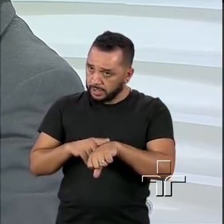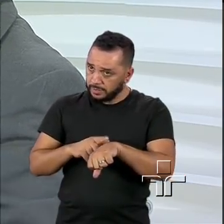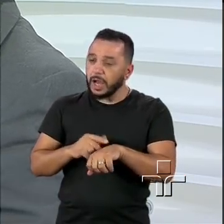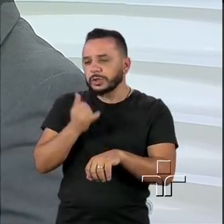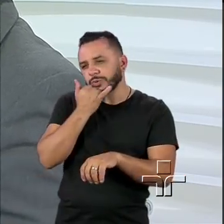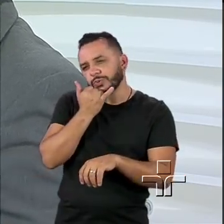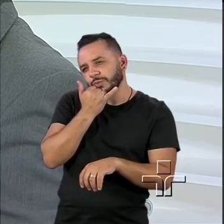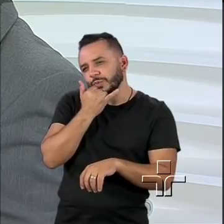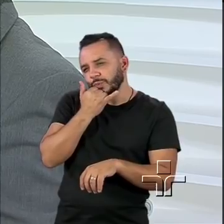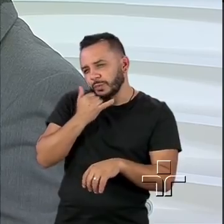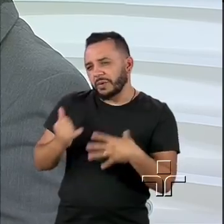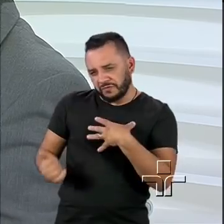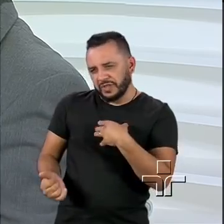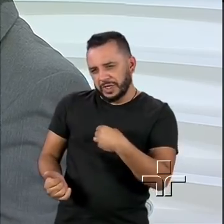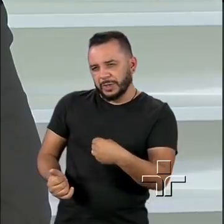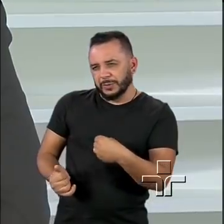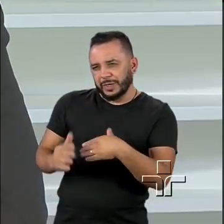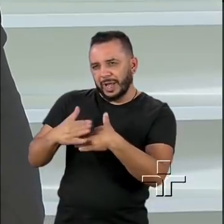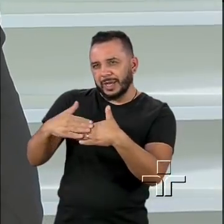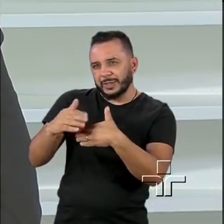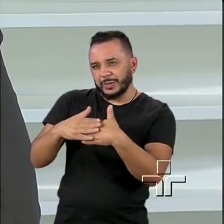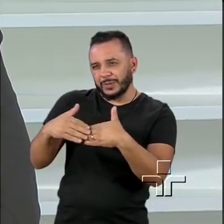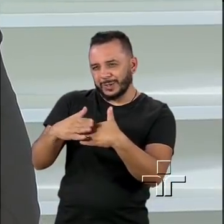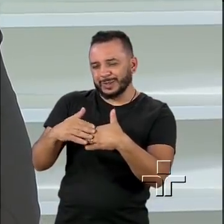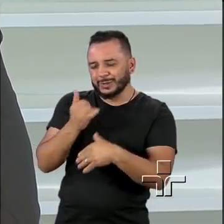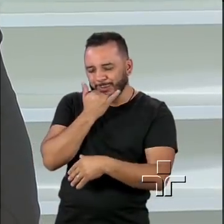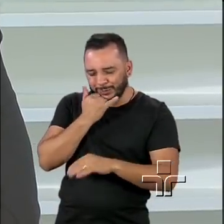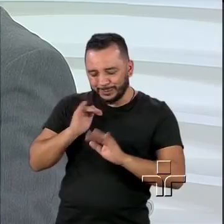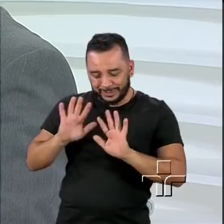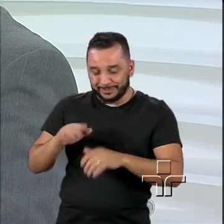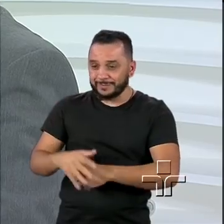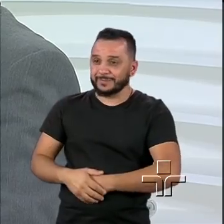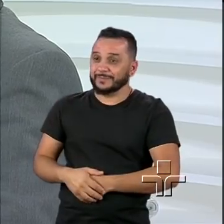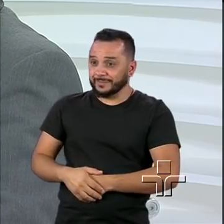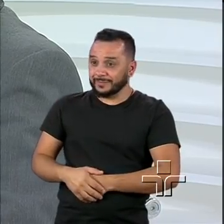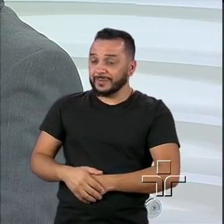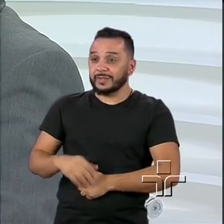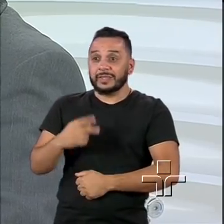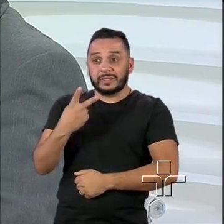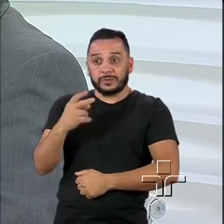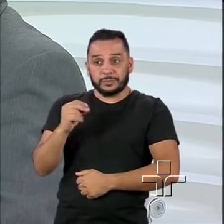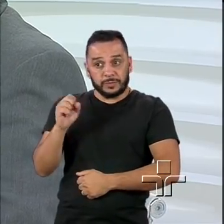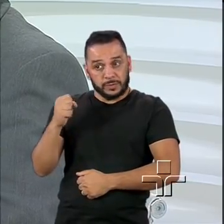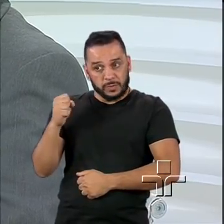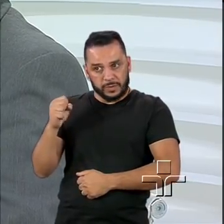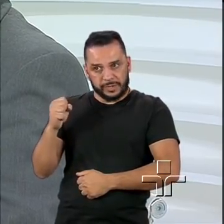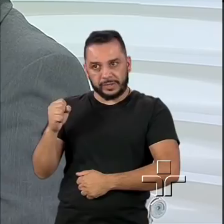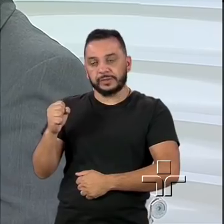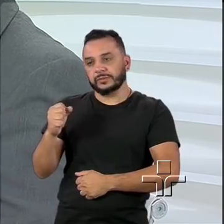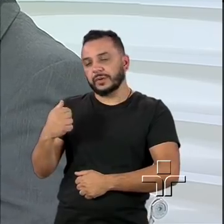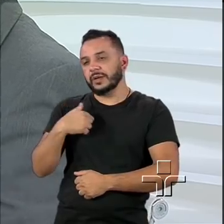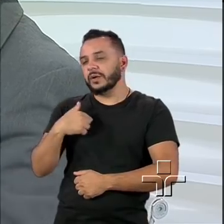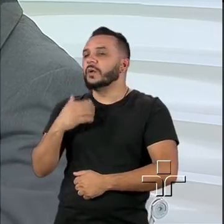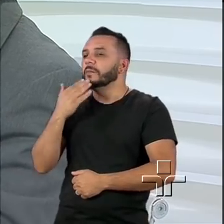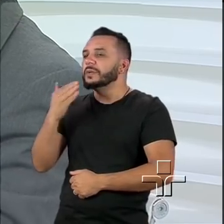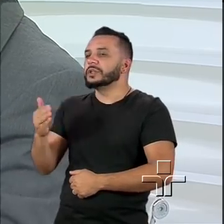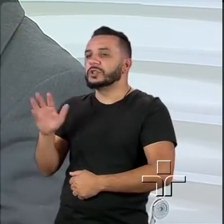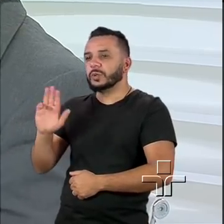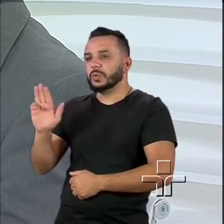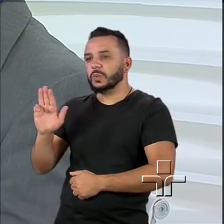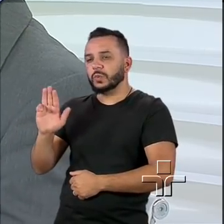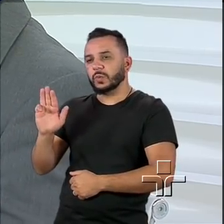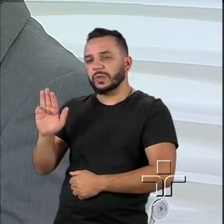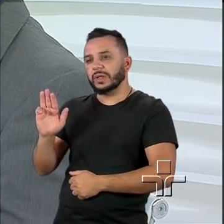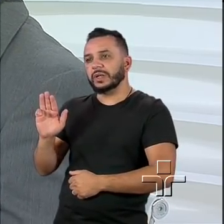é uma maneira carinhosa, tá bom, Pedro? Em 2008, quando eu deixei de pedir para o presidente Lula me exonerar, bem, na verdade,